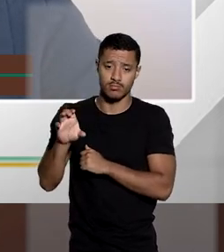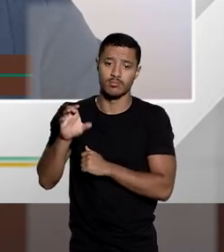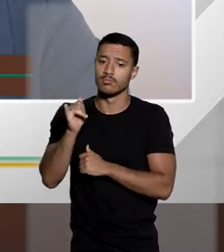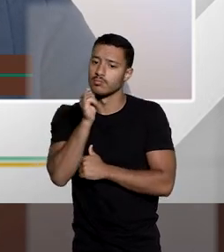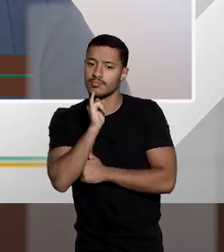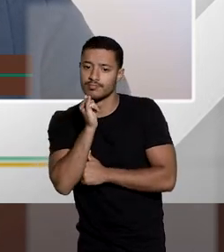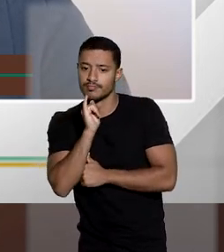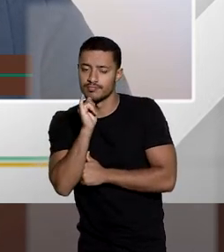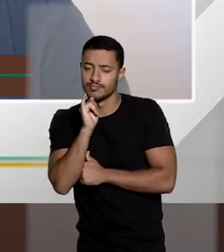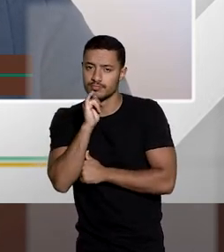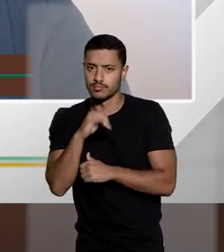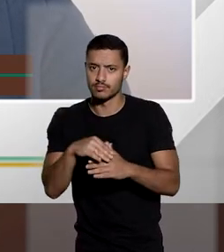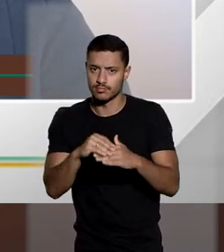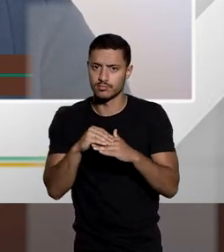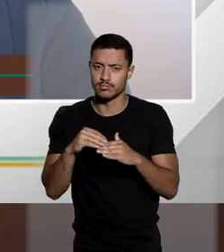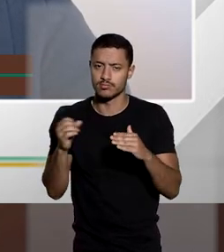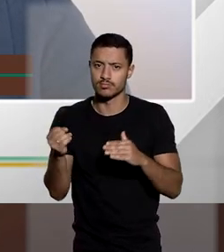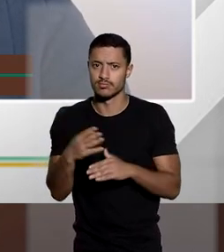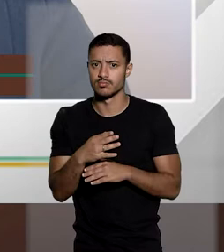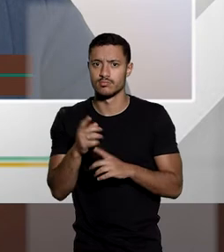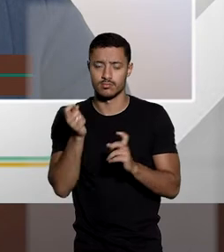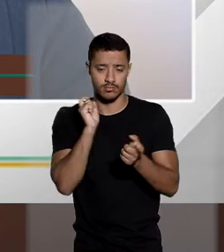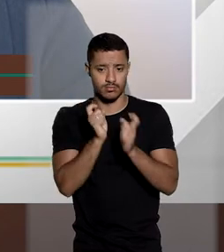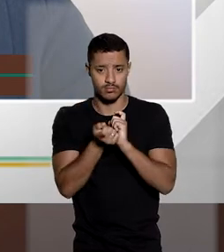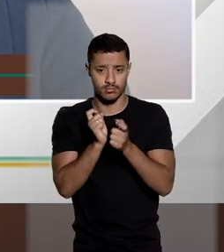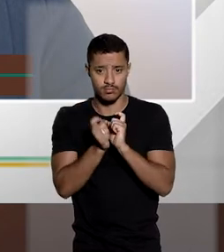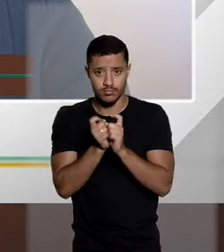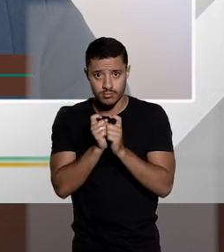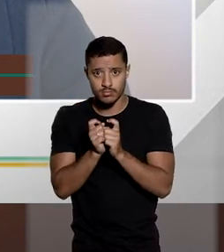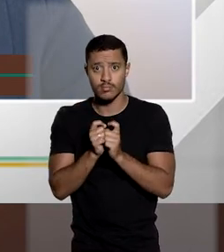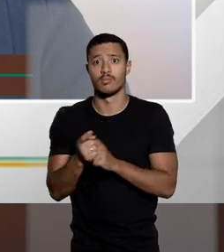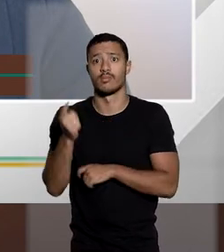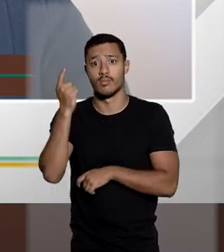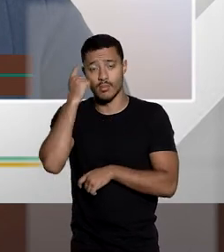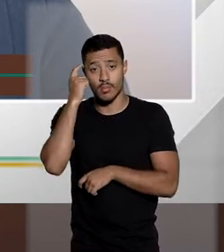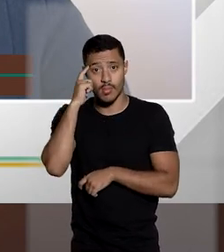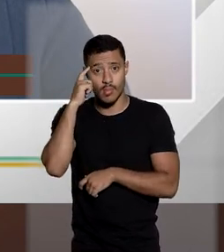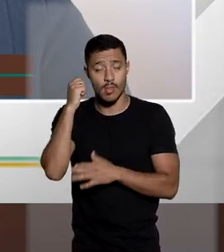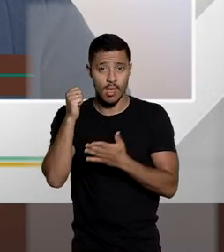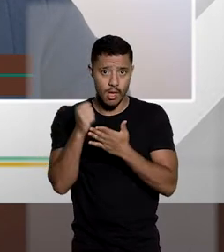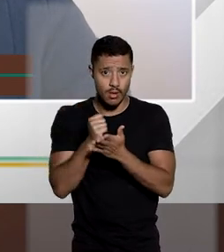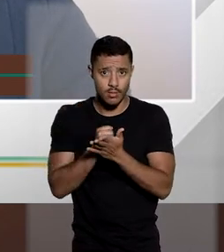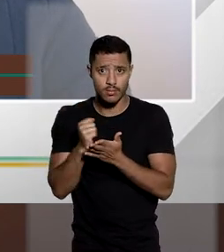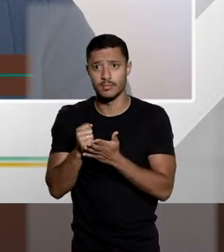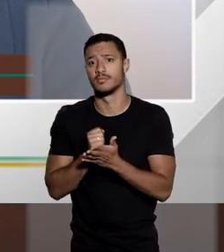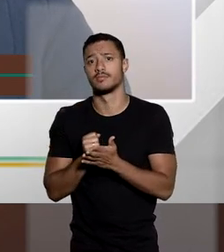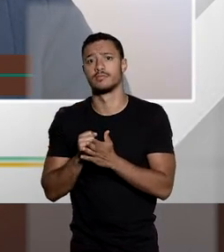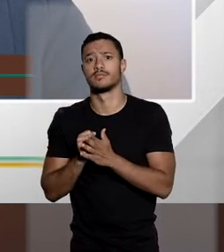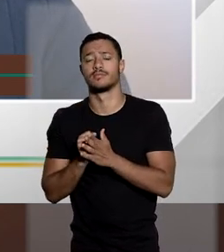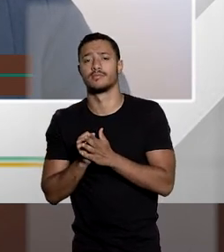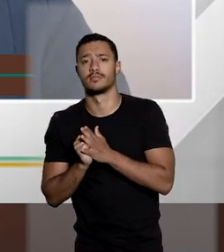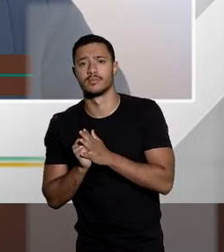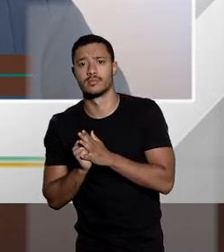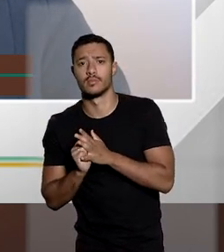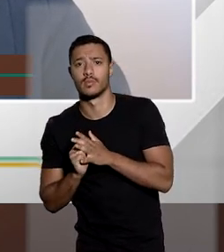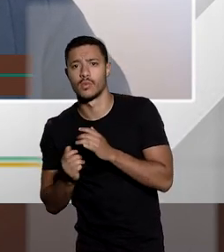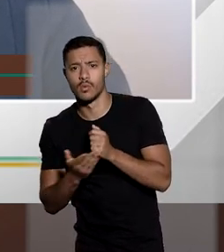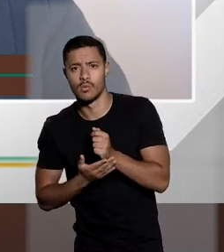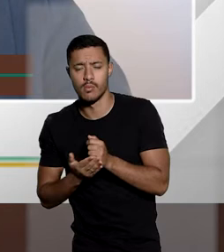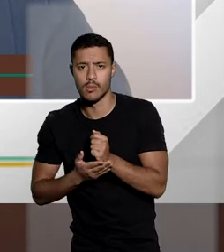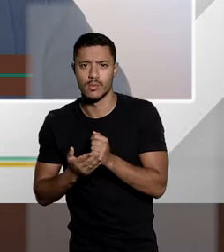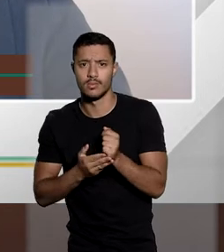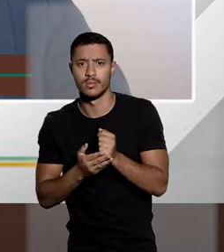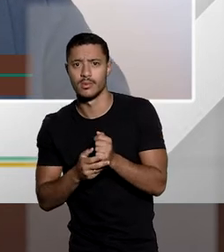por exemplo, ela traz a realidade da administração, a circunstância dos contratos digitais com base no